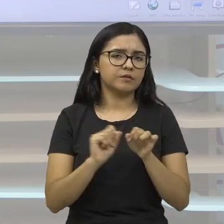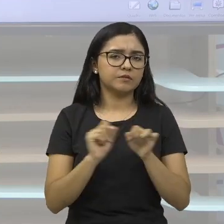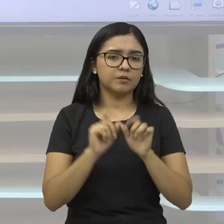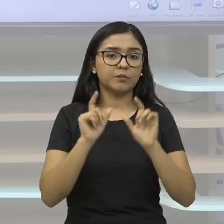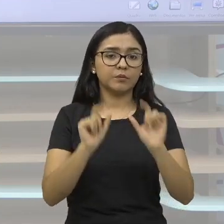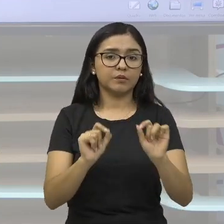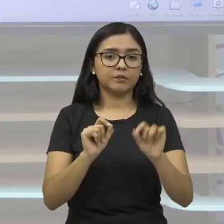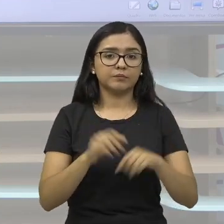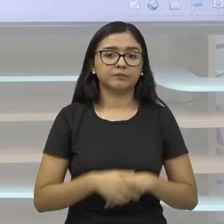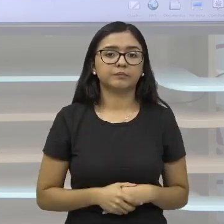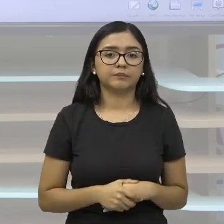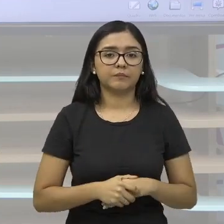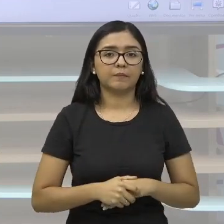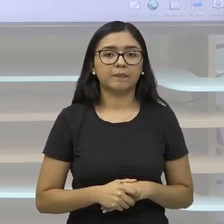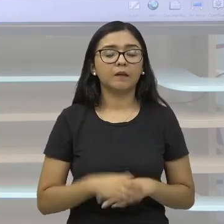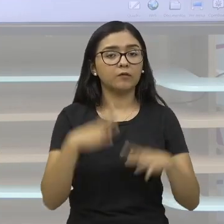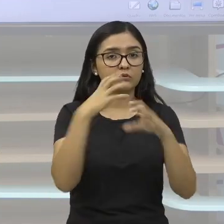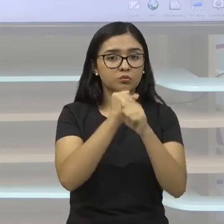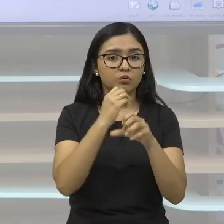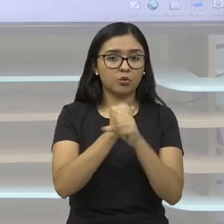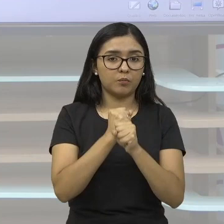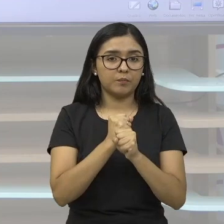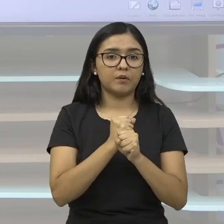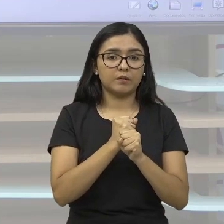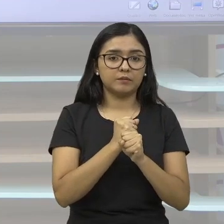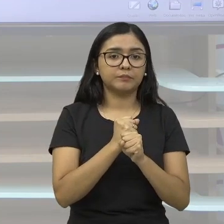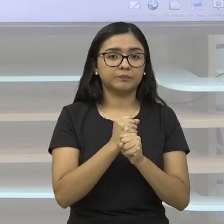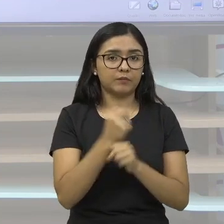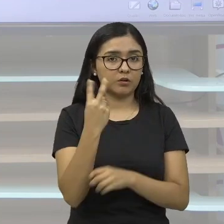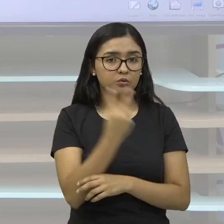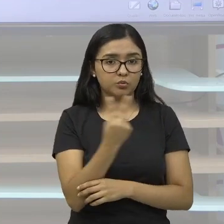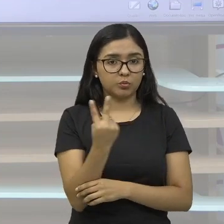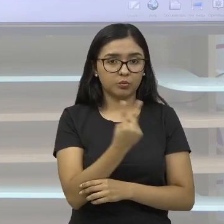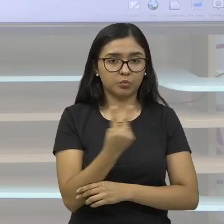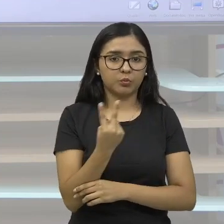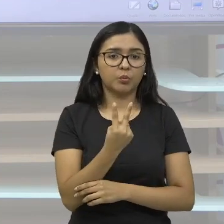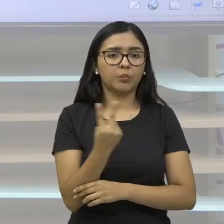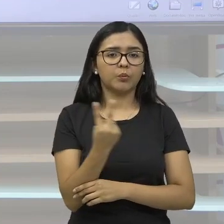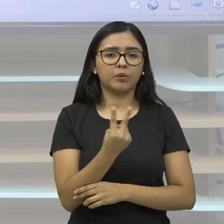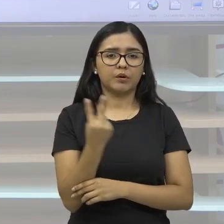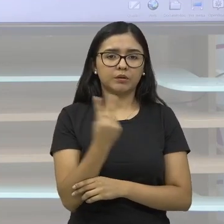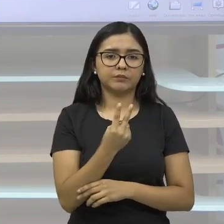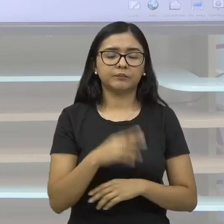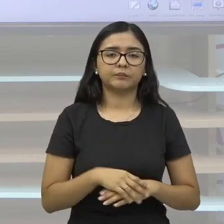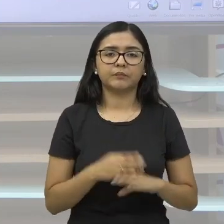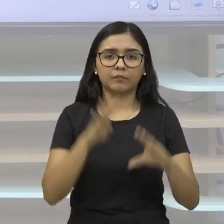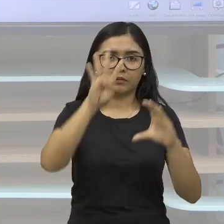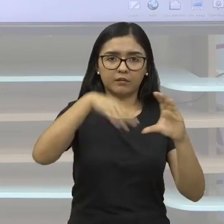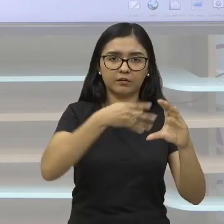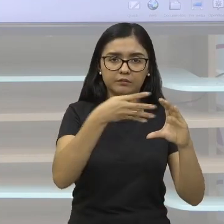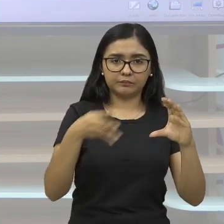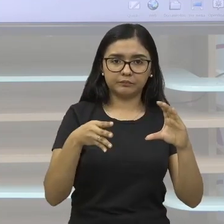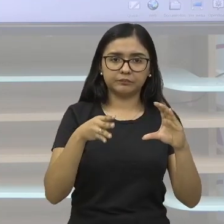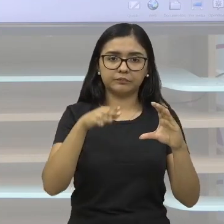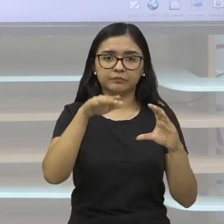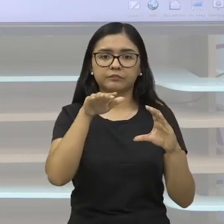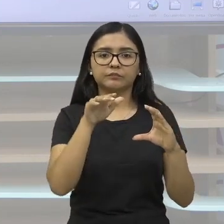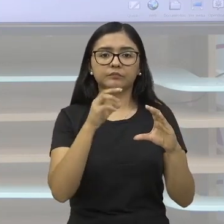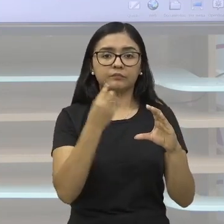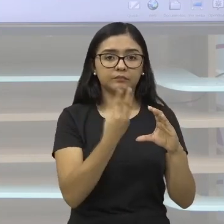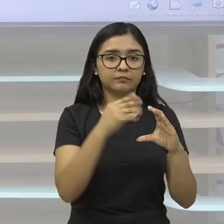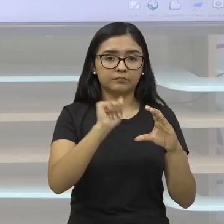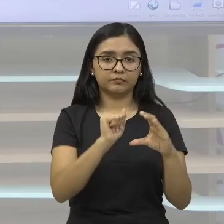vou operar essas duas matrizes aqui, vamos resolver essas duas matrizes, tá? Essa matriz aqui mais essa outra,